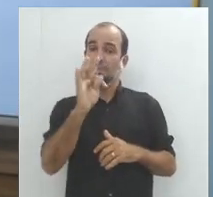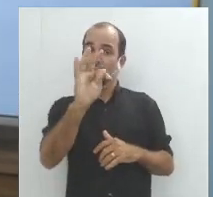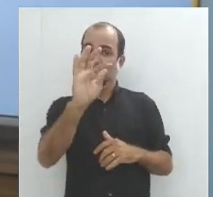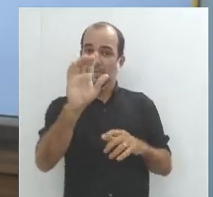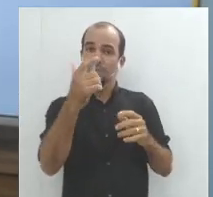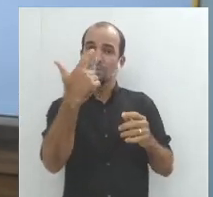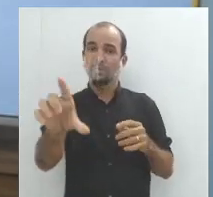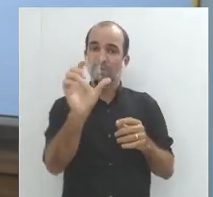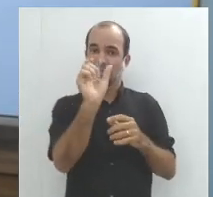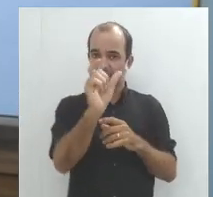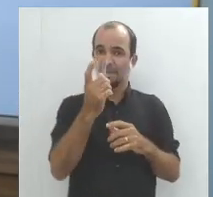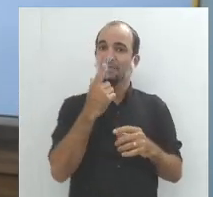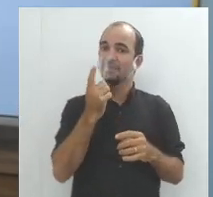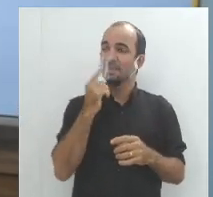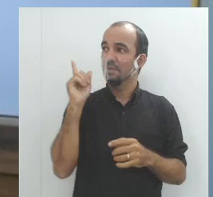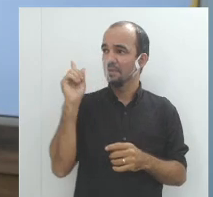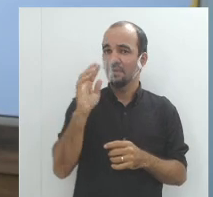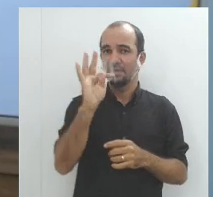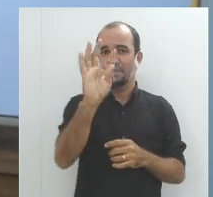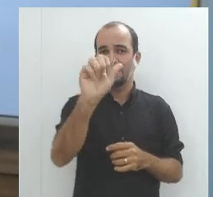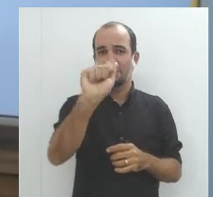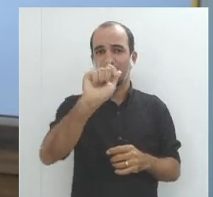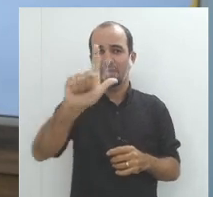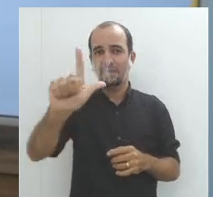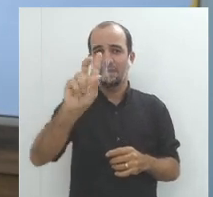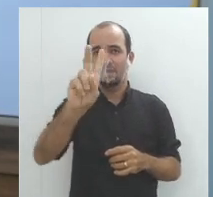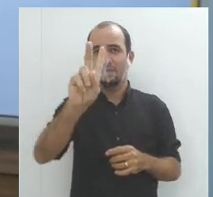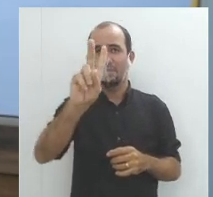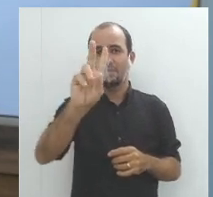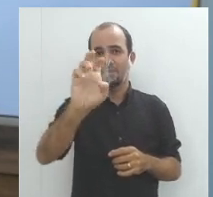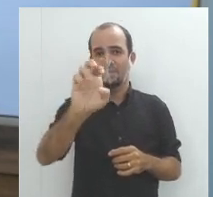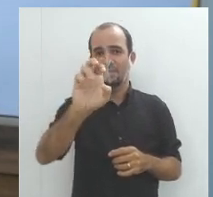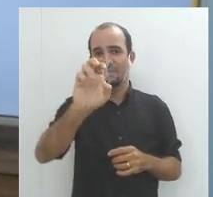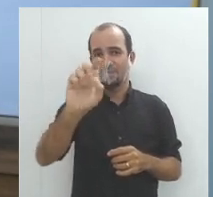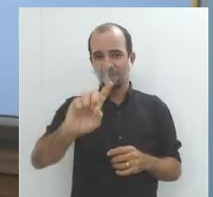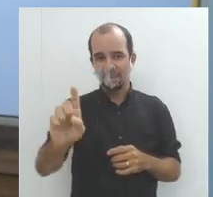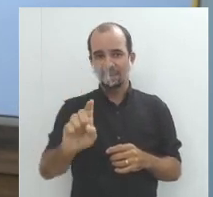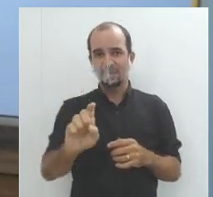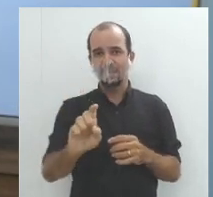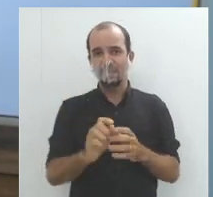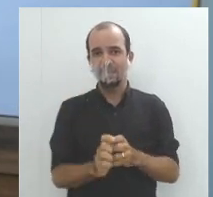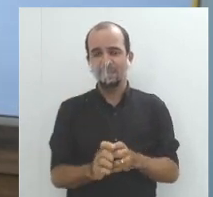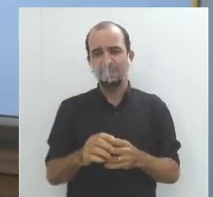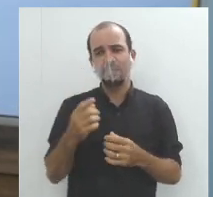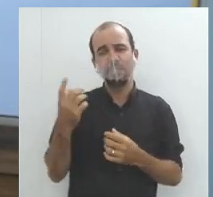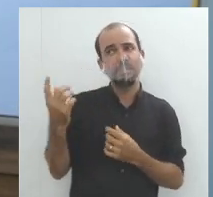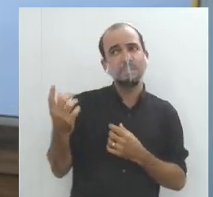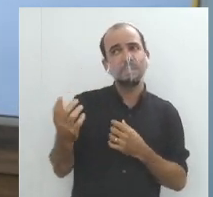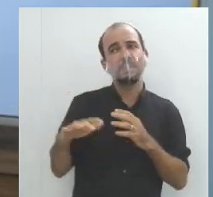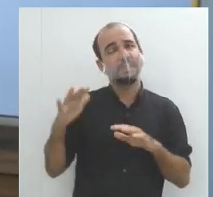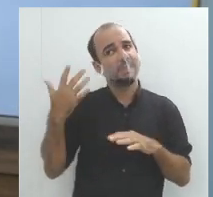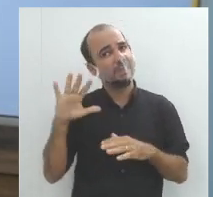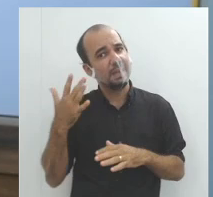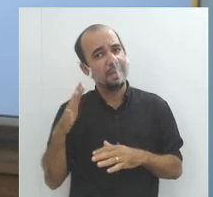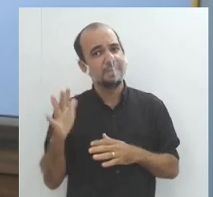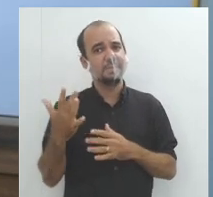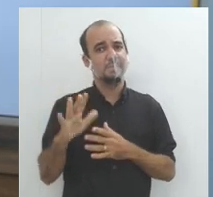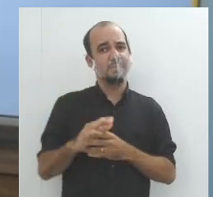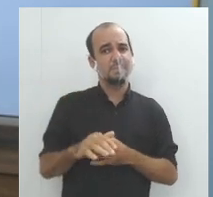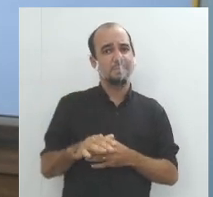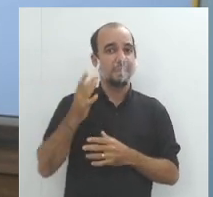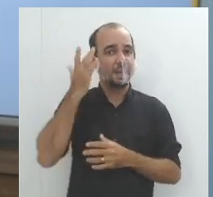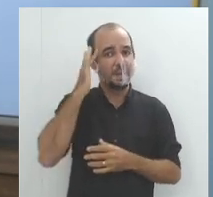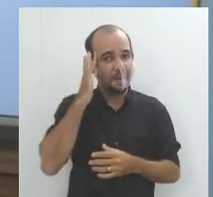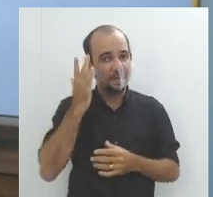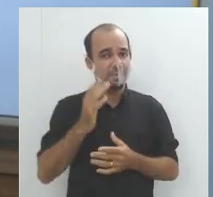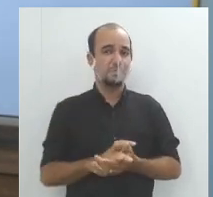aí grifado em vermelho, eu estou colocando uma ideia de dúvida. A dúvida